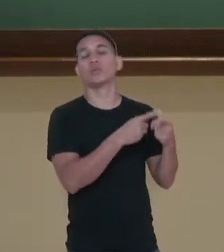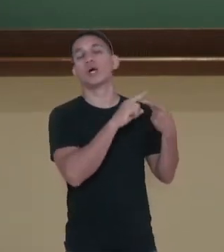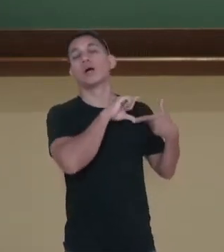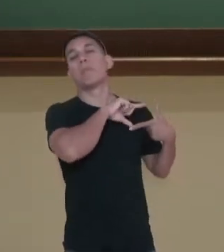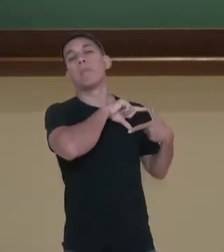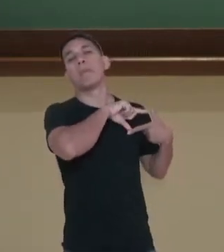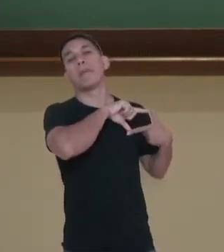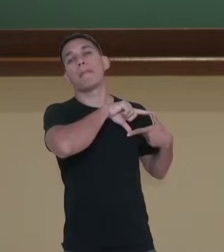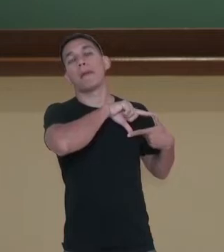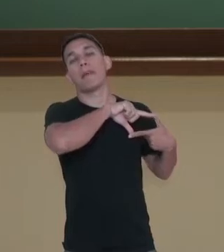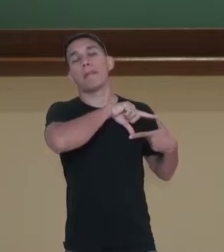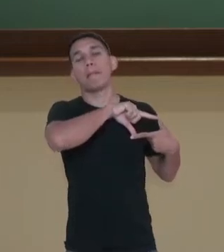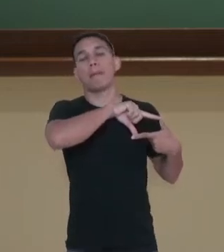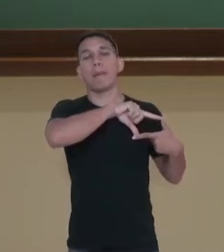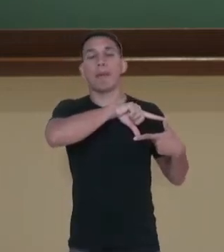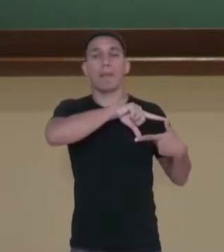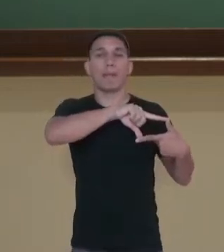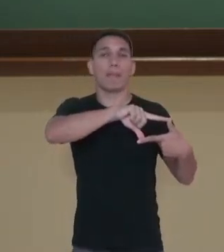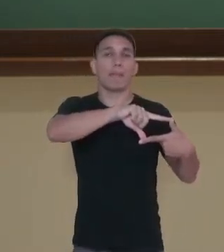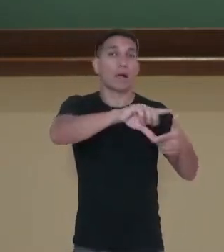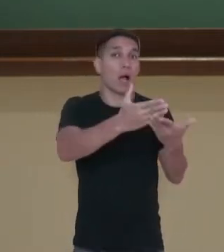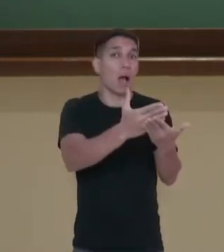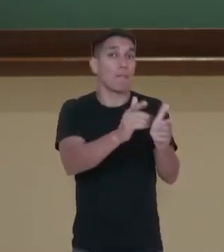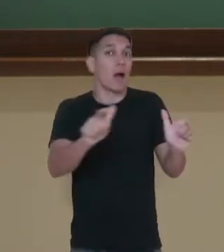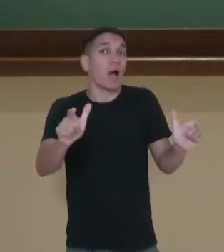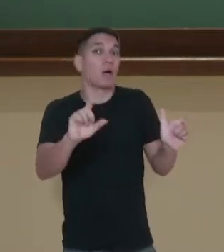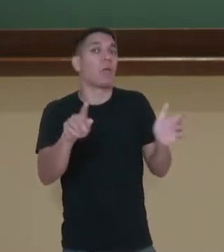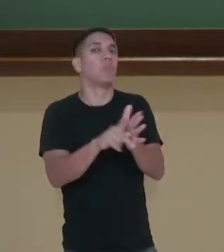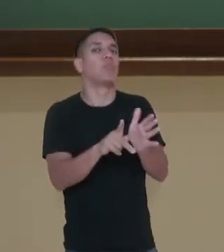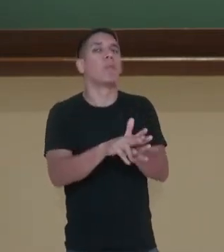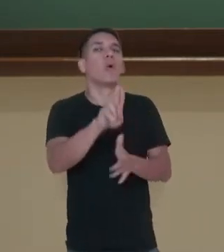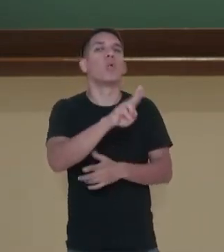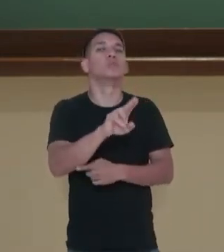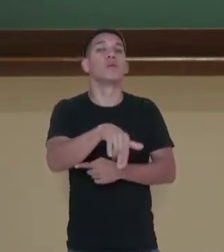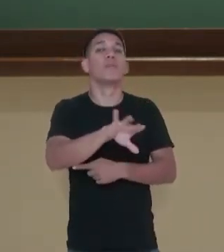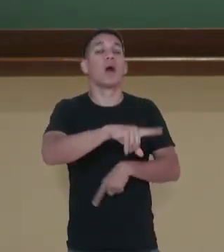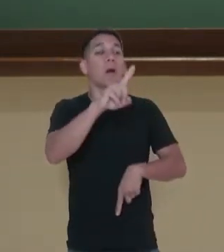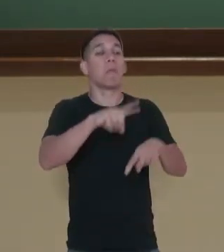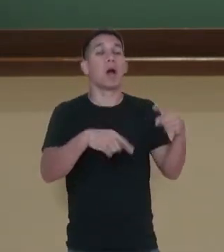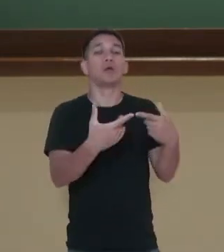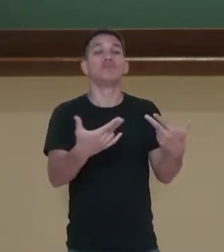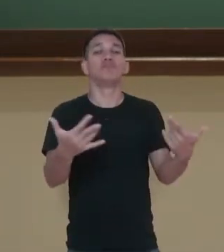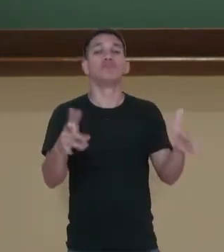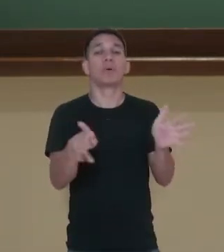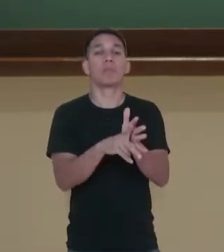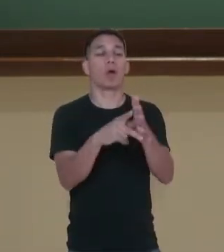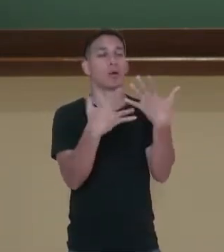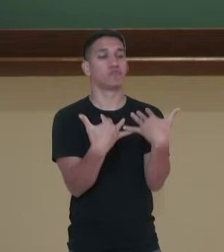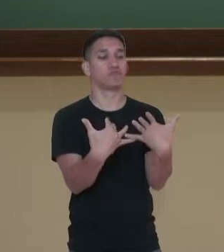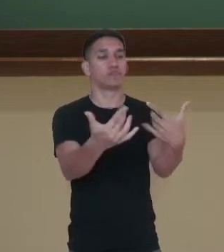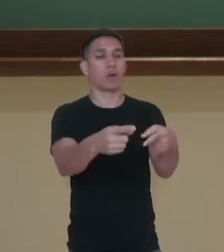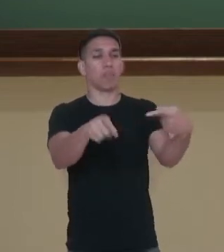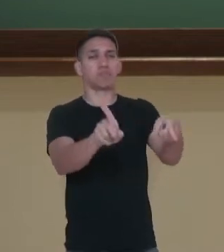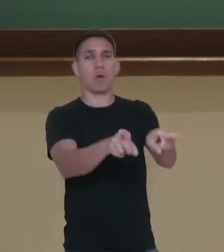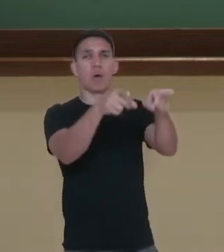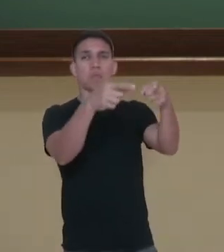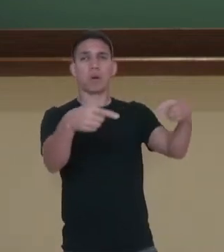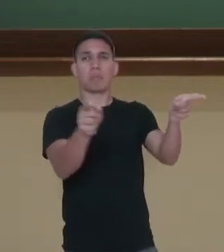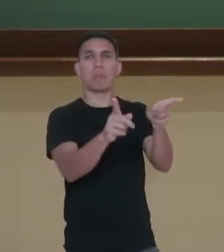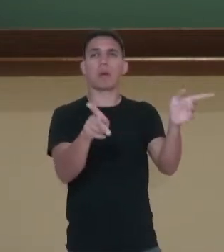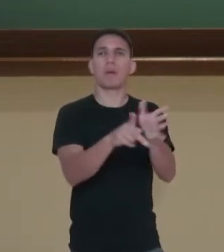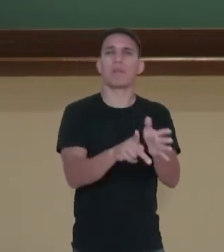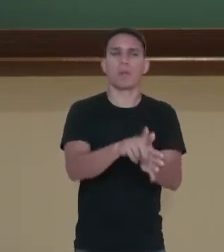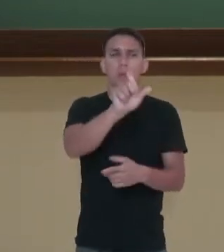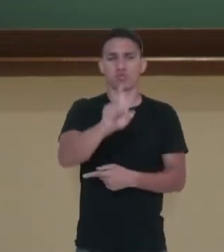tradicional, a maioria das músicas eram músicas instrumentais, músicas de orquestras, solos, os